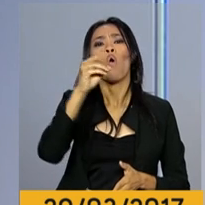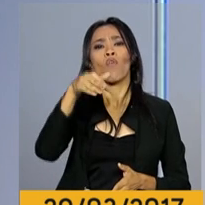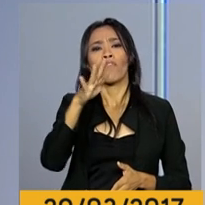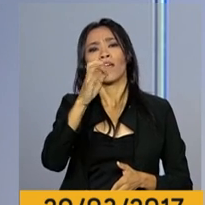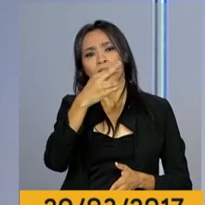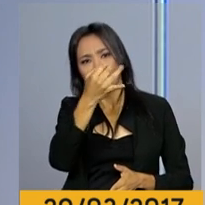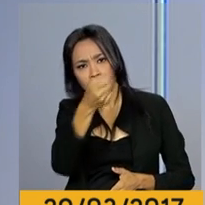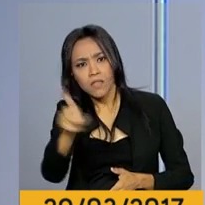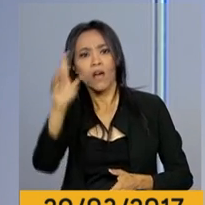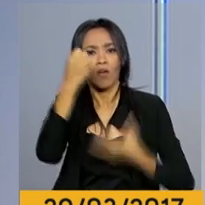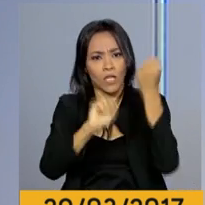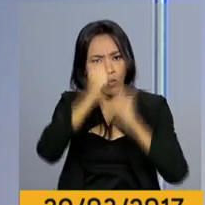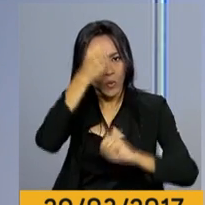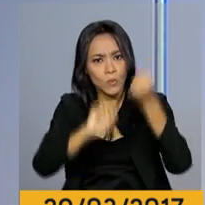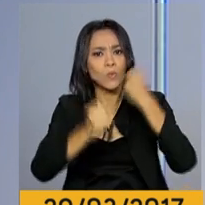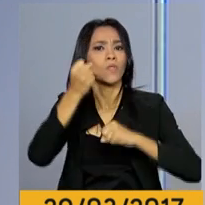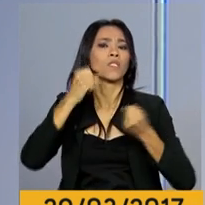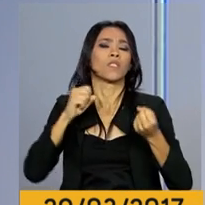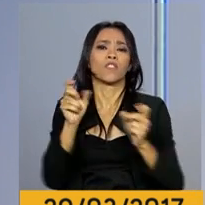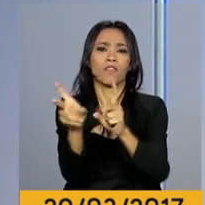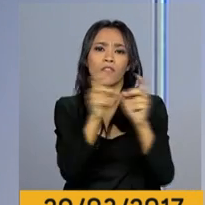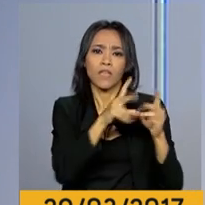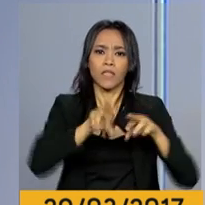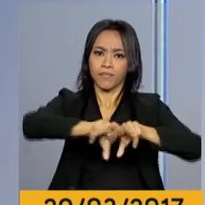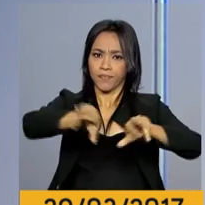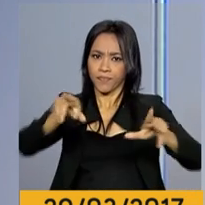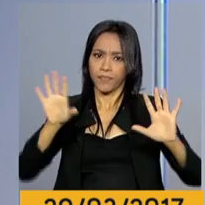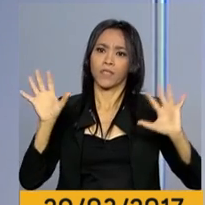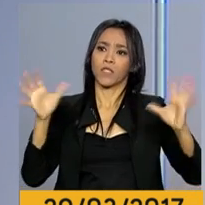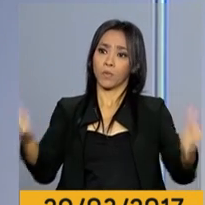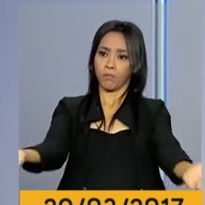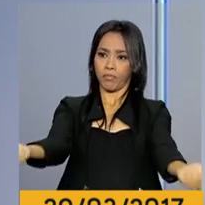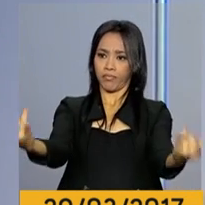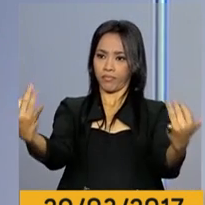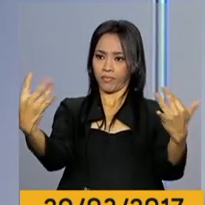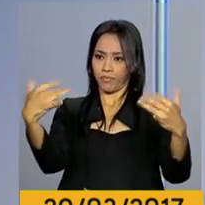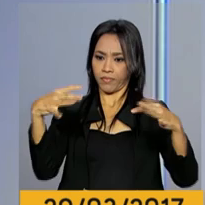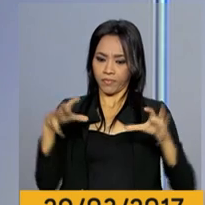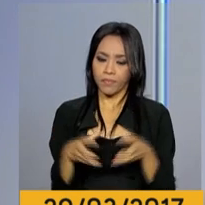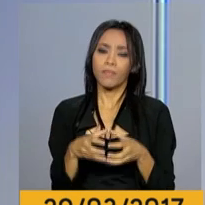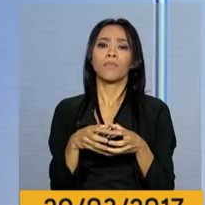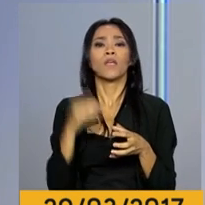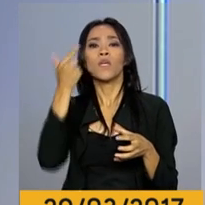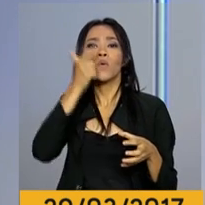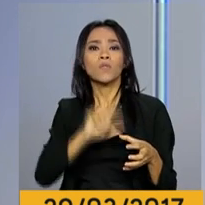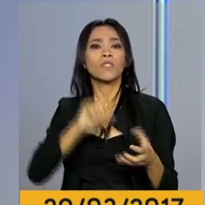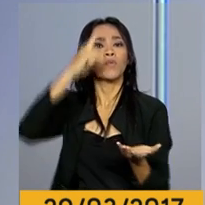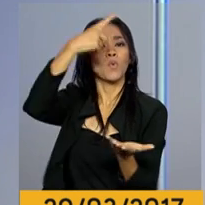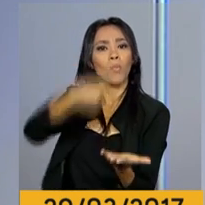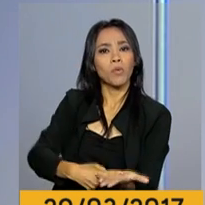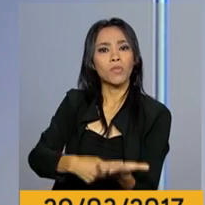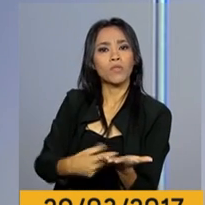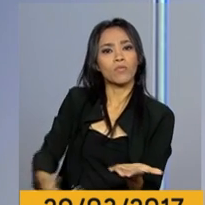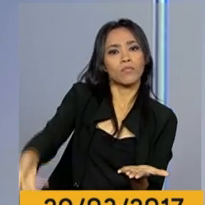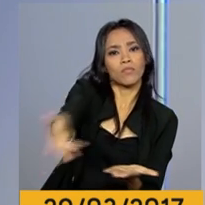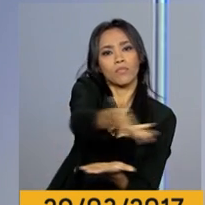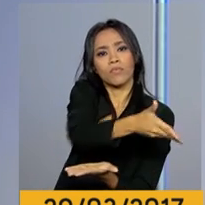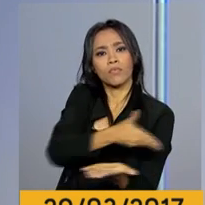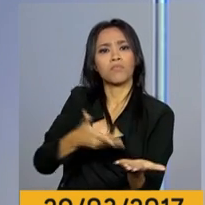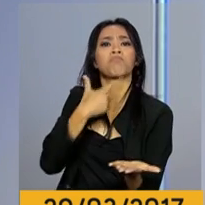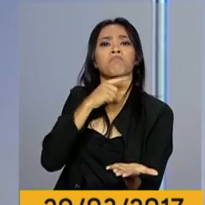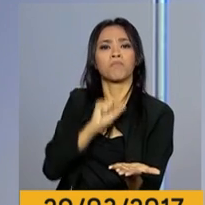da indústria comércio serviços etc e conseguiu uma espécie de um acordo entre empregados e